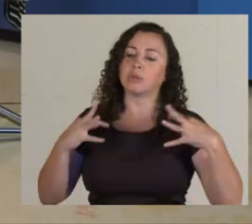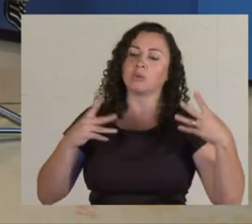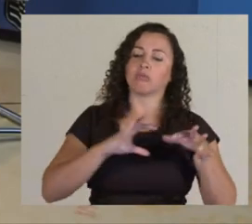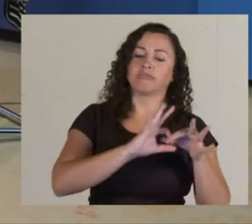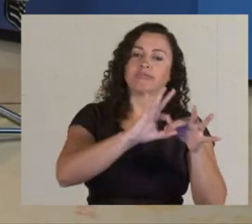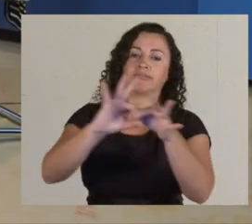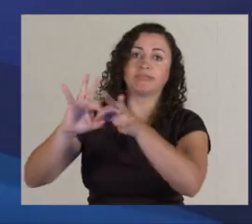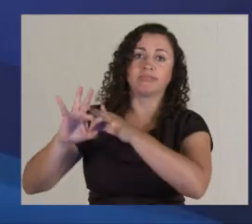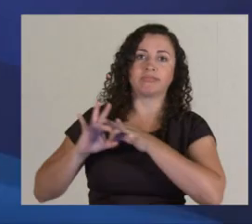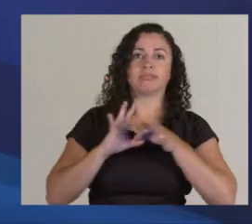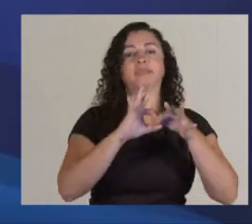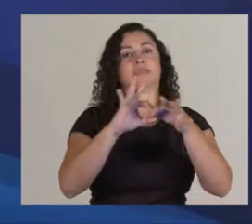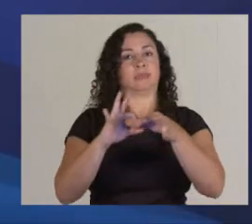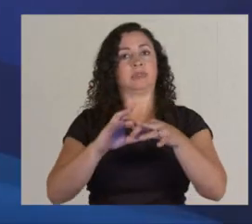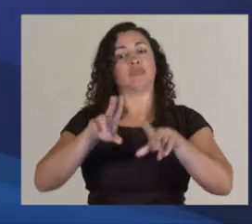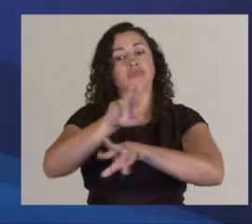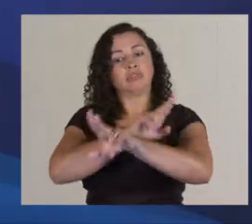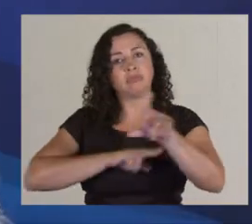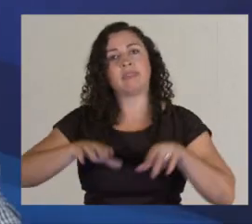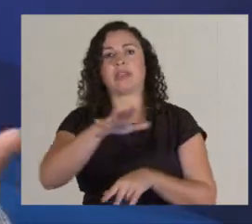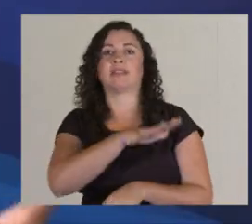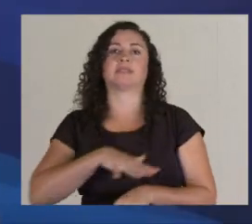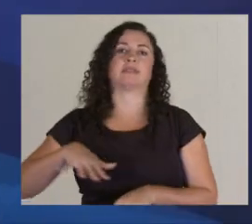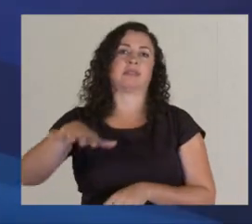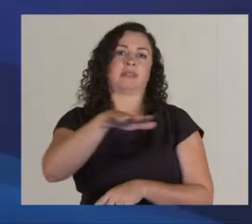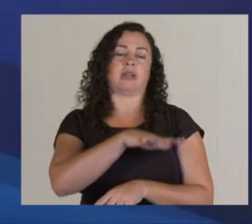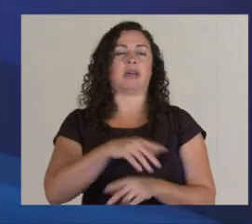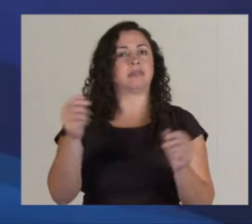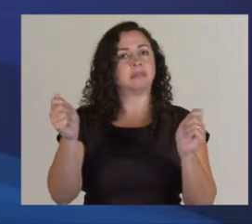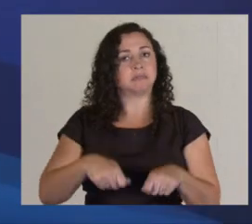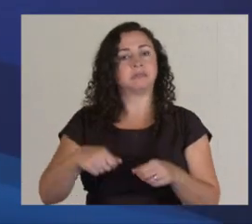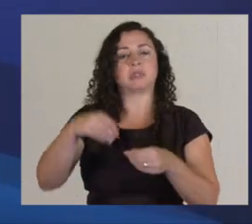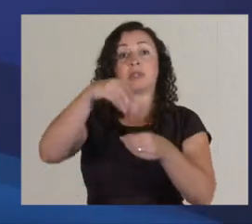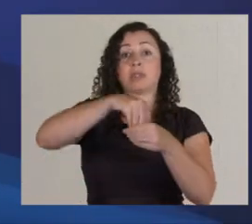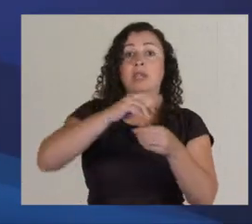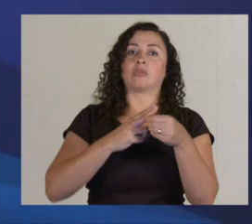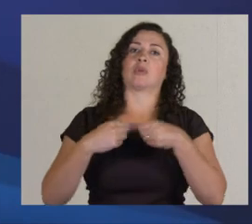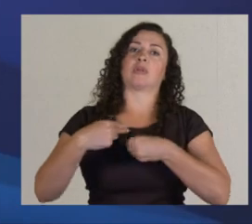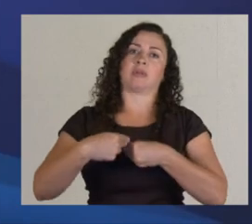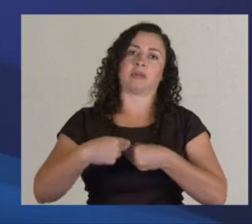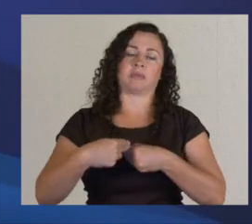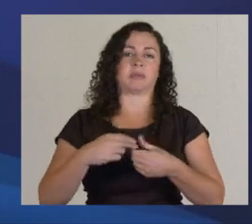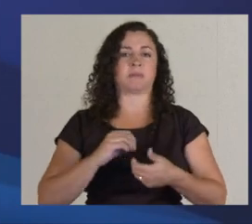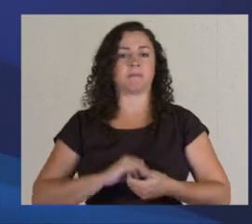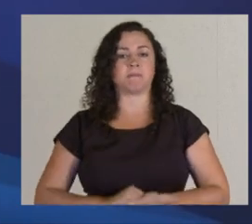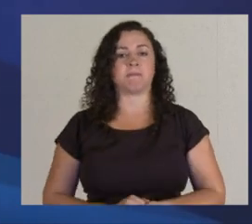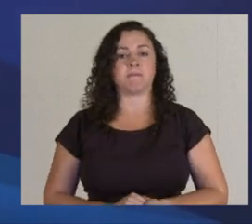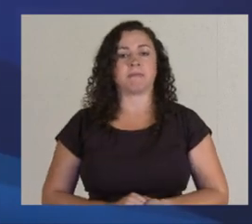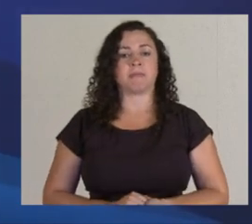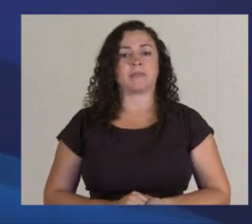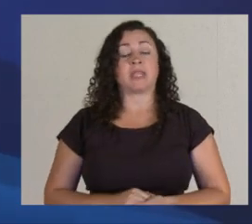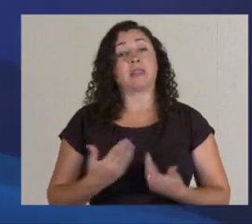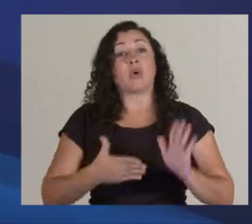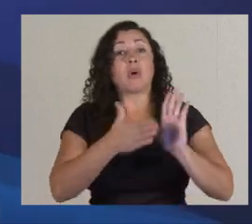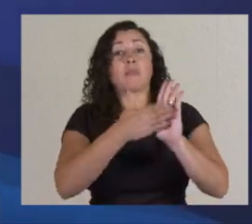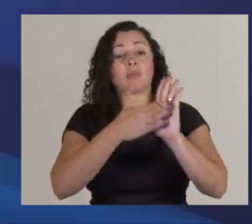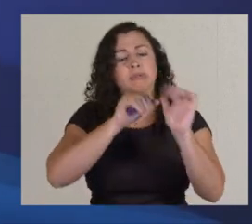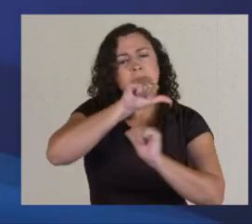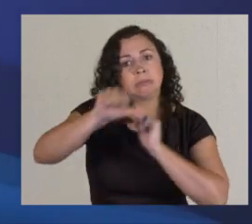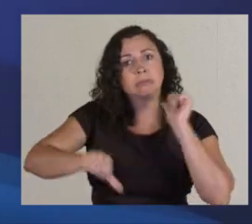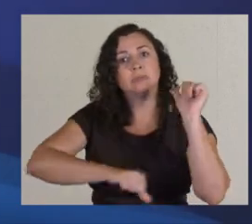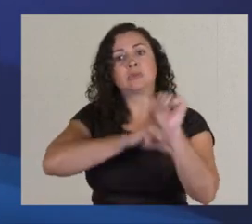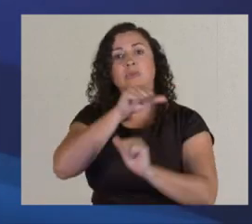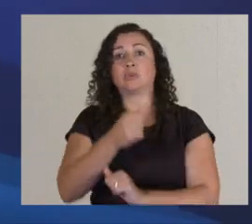fato, as demandas, os gargalos, né, que existem dentro dos sistemas de ingresso na Unicamp. E ao propor